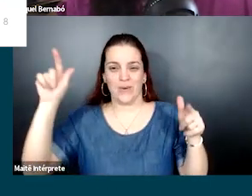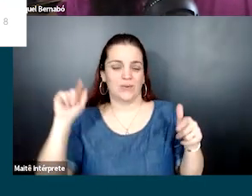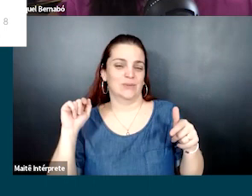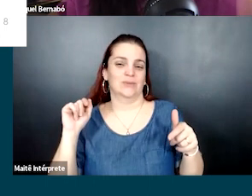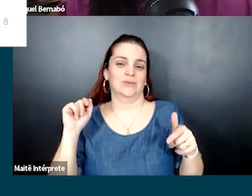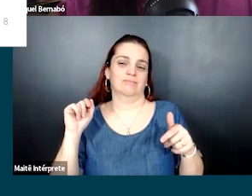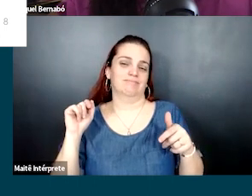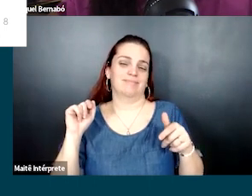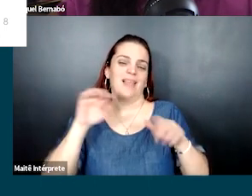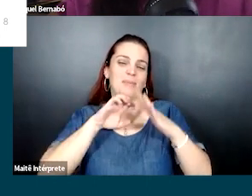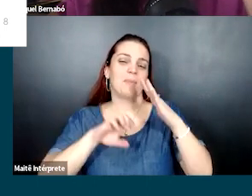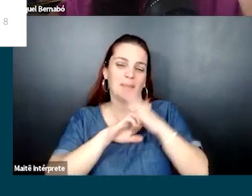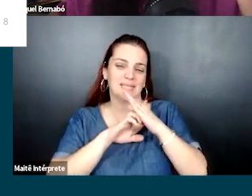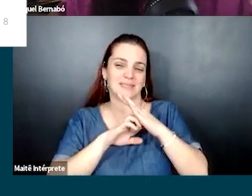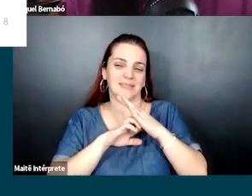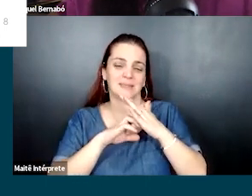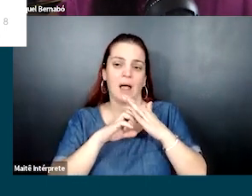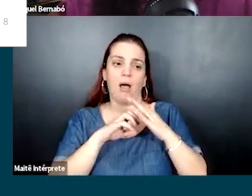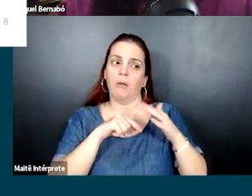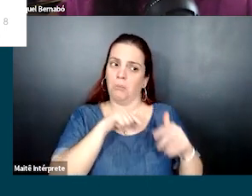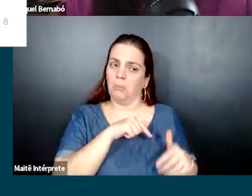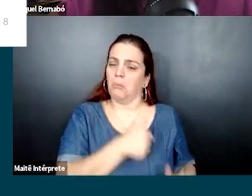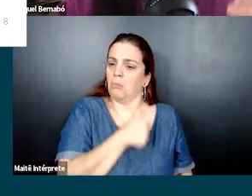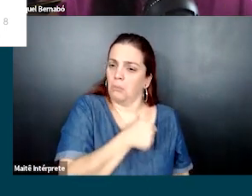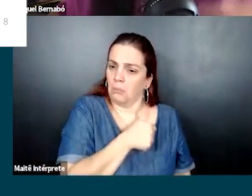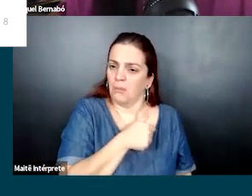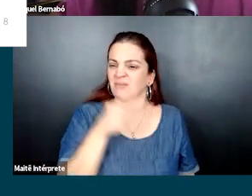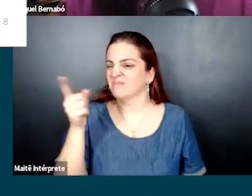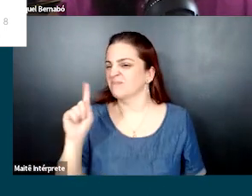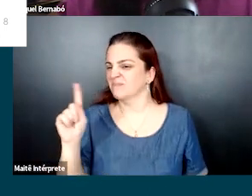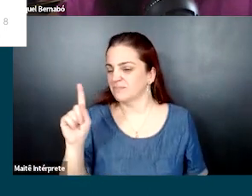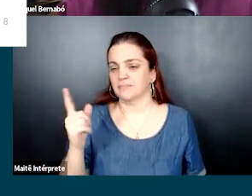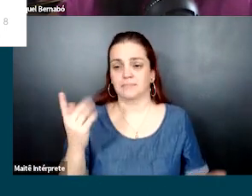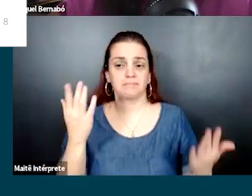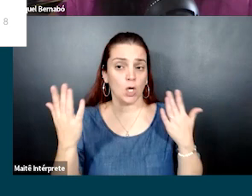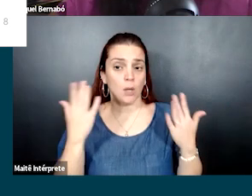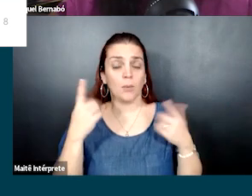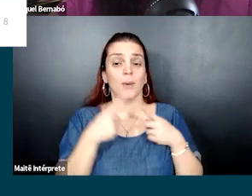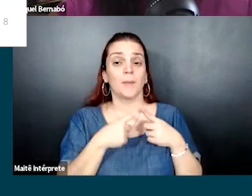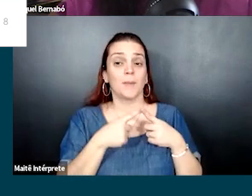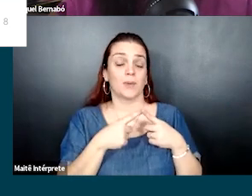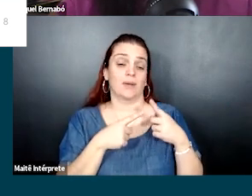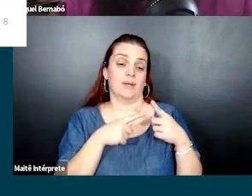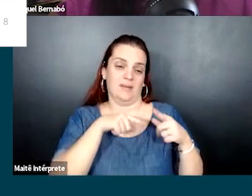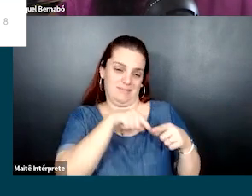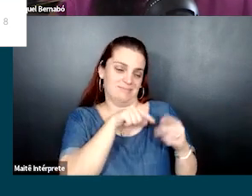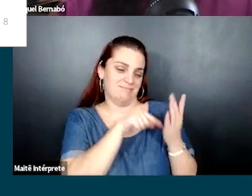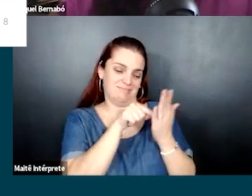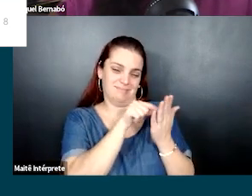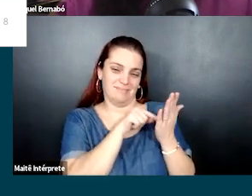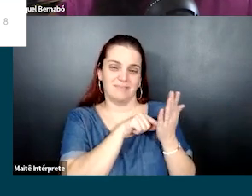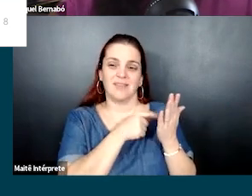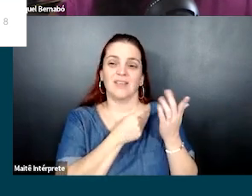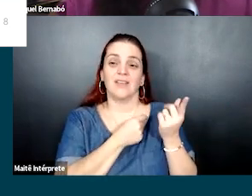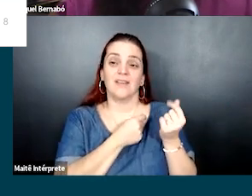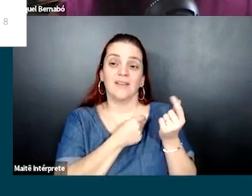que, em comparação com outros players, os competidores, a gente estava em uma posição melhor e tudo mais, e especialmente porque era um